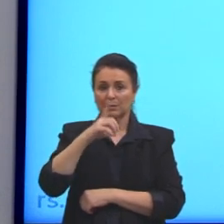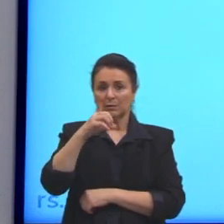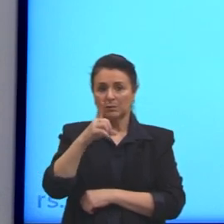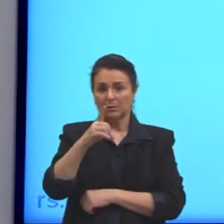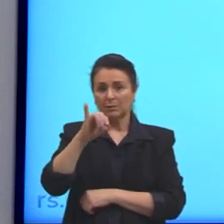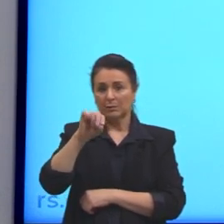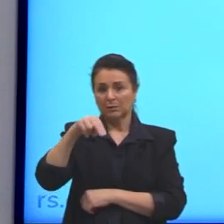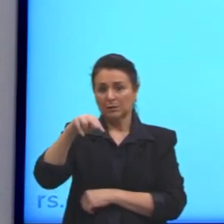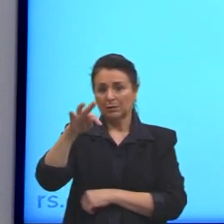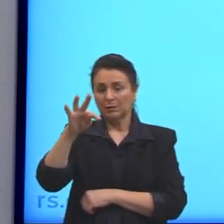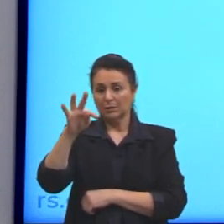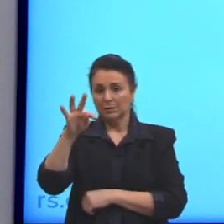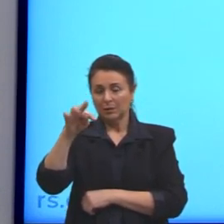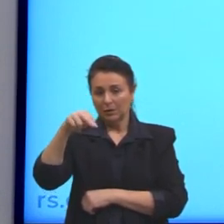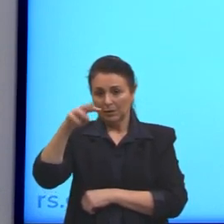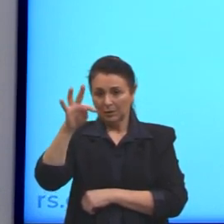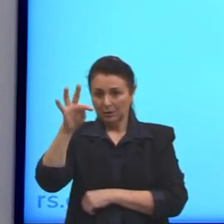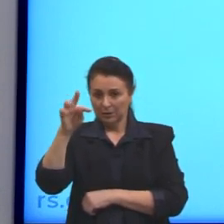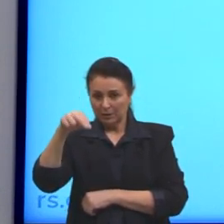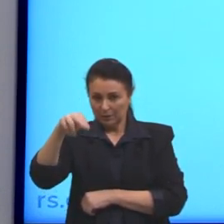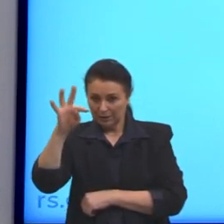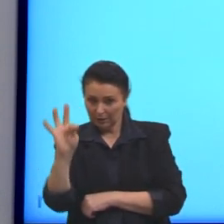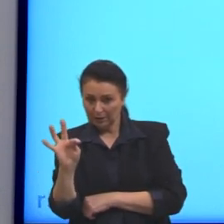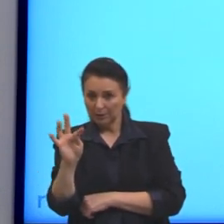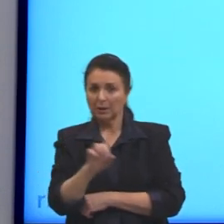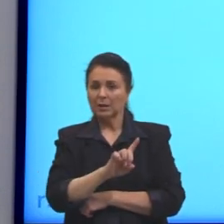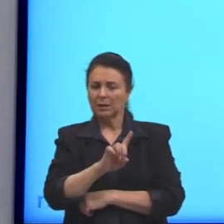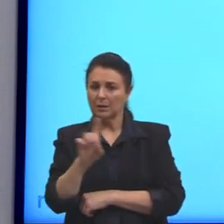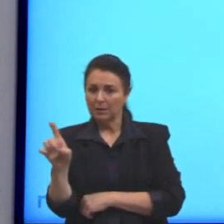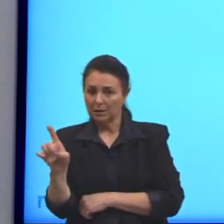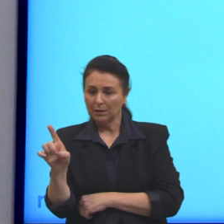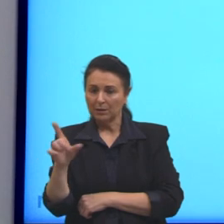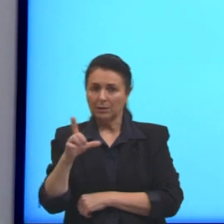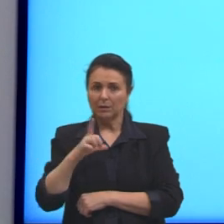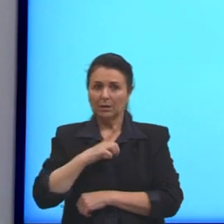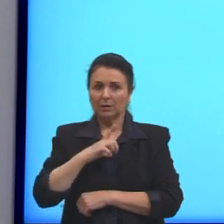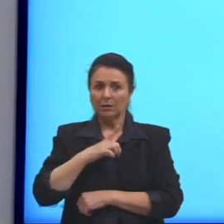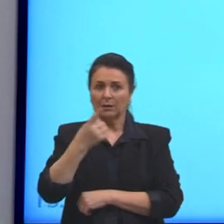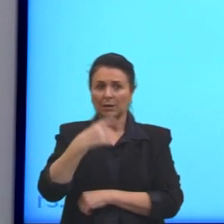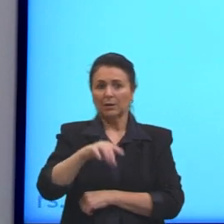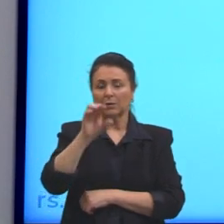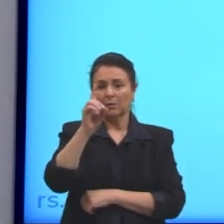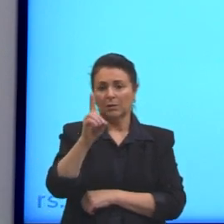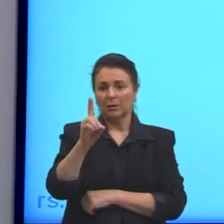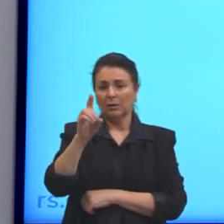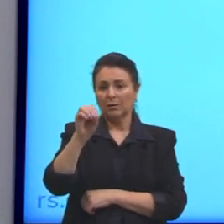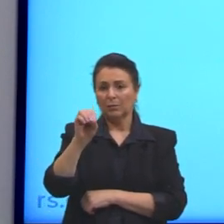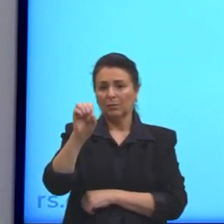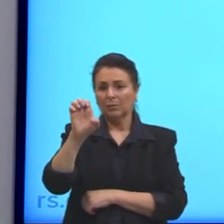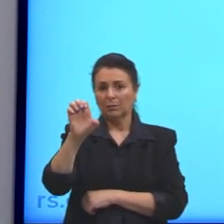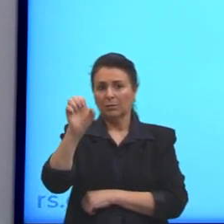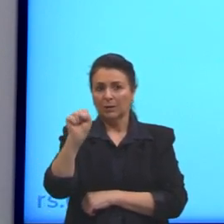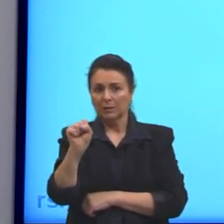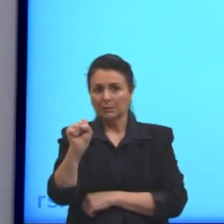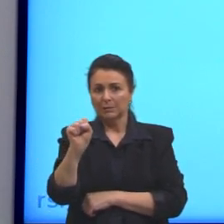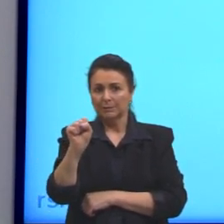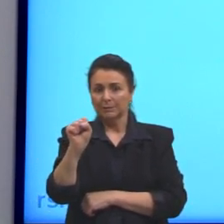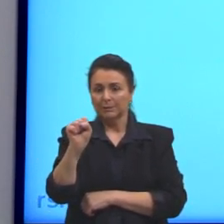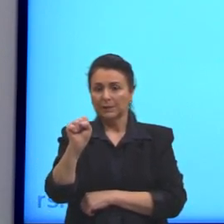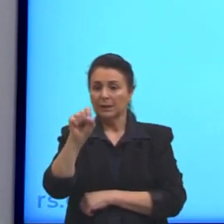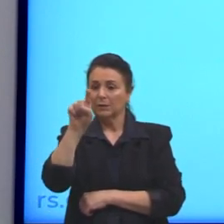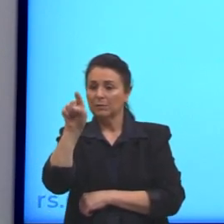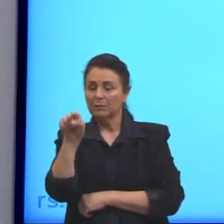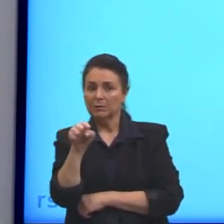diante como negativa a que eu tenho o dançante o de o o o s o n